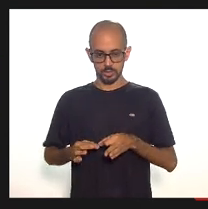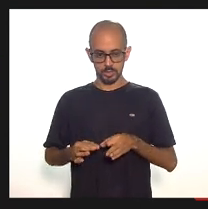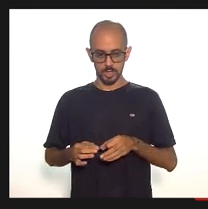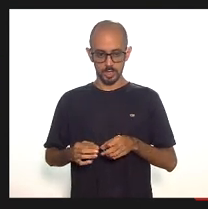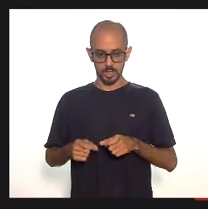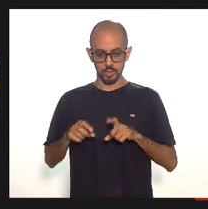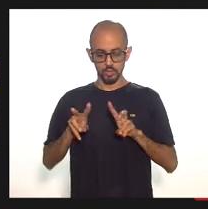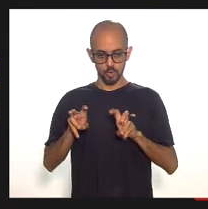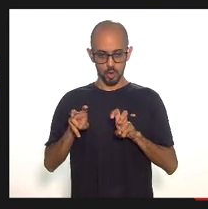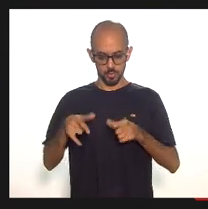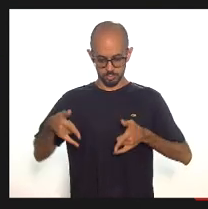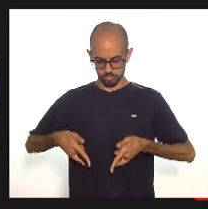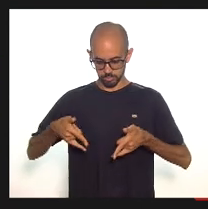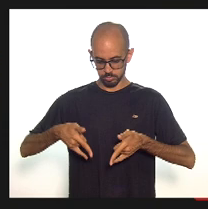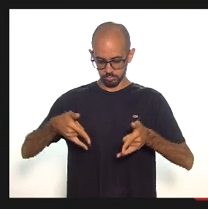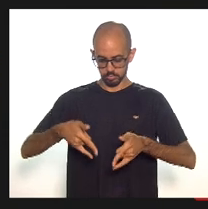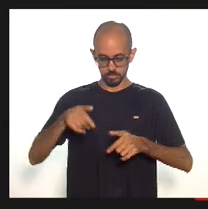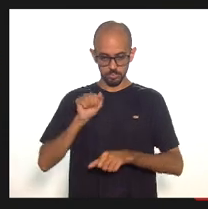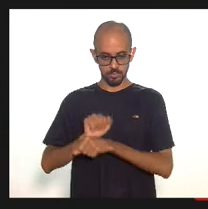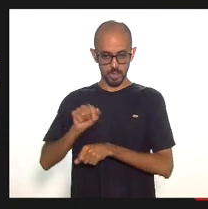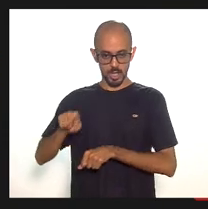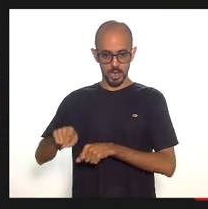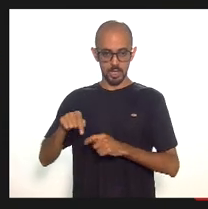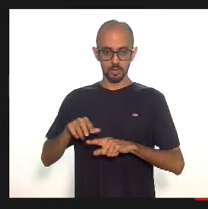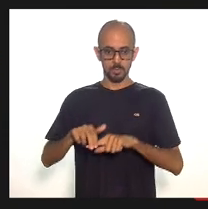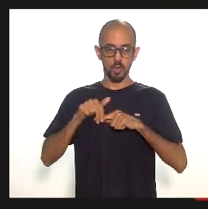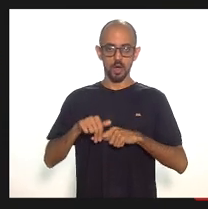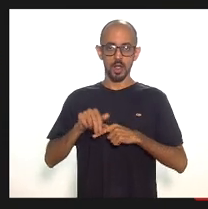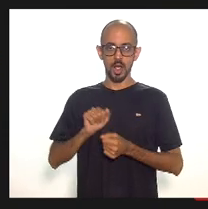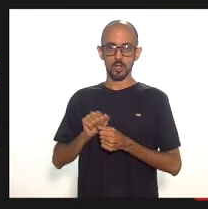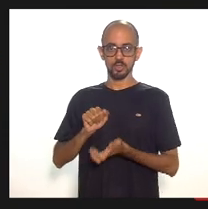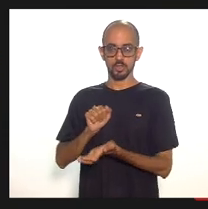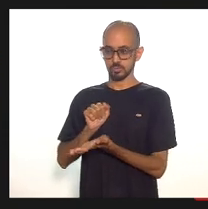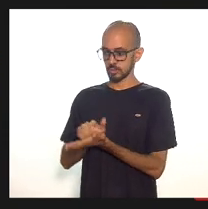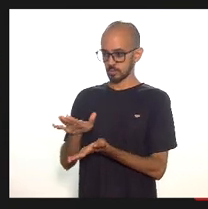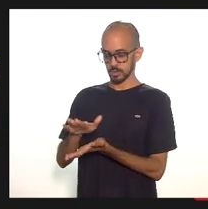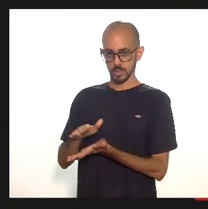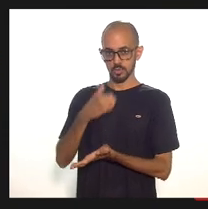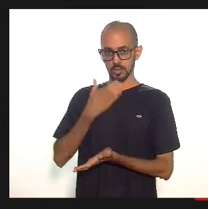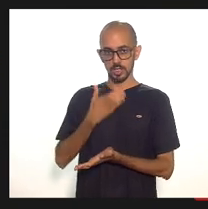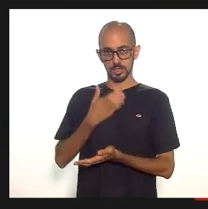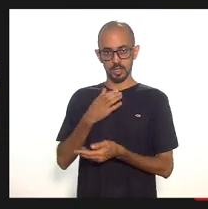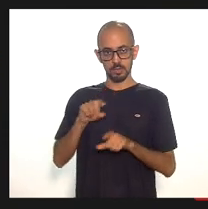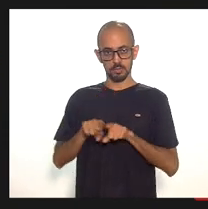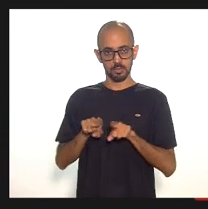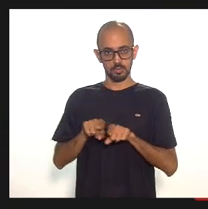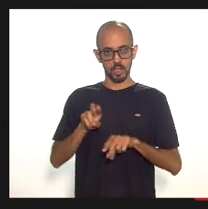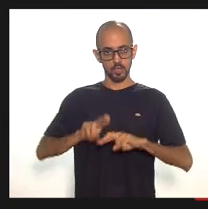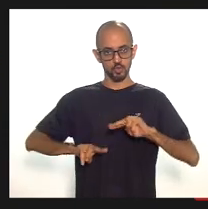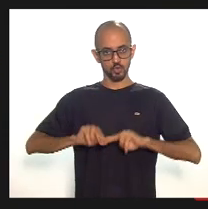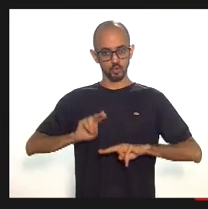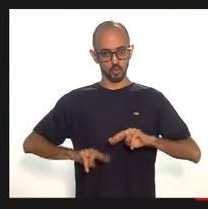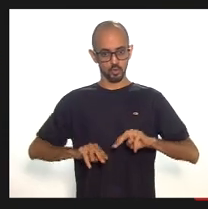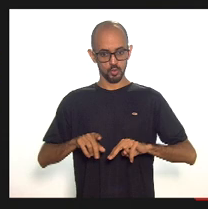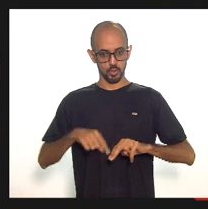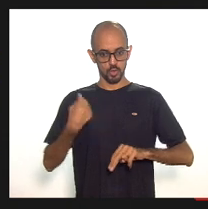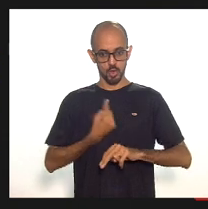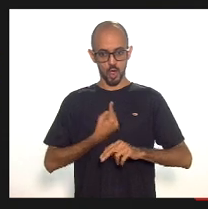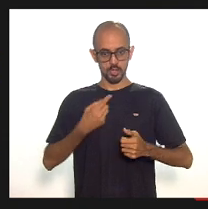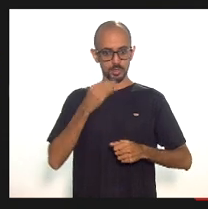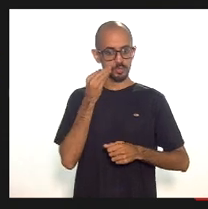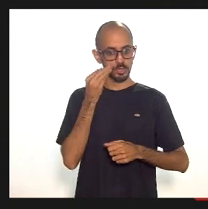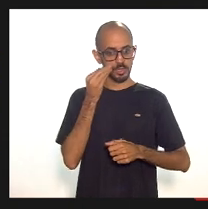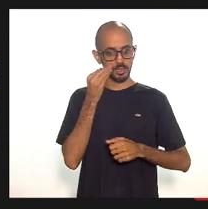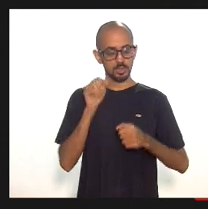na recontratação desses profissionais que foram demitidos em dezembro, em junho, que a gente está tentando, de qualquer forma, fazer que o